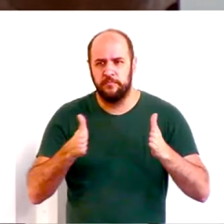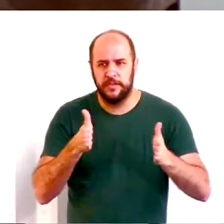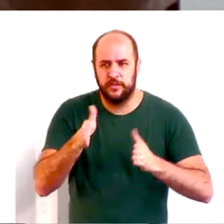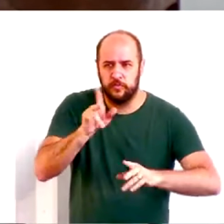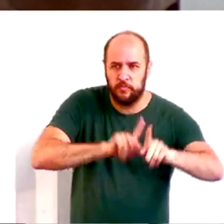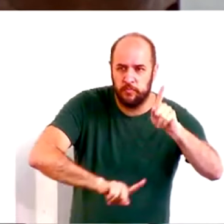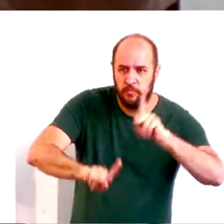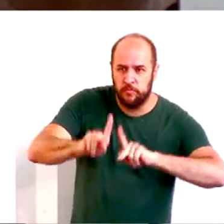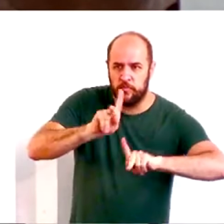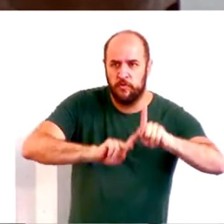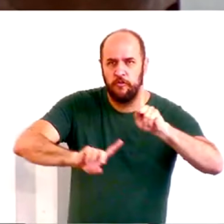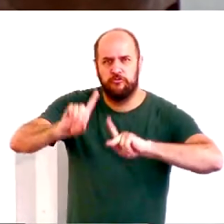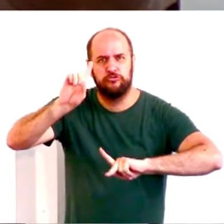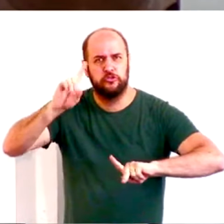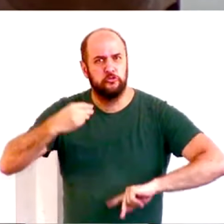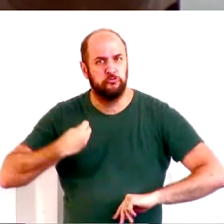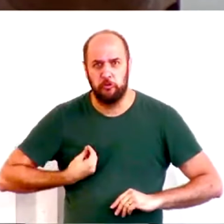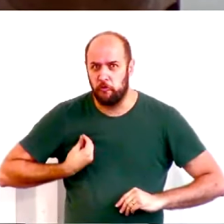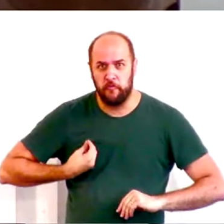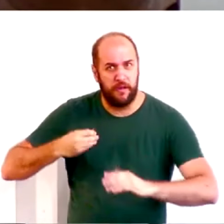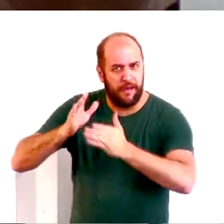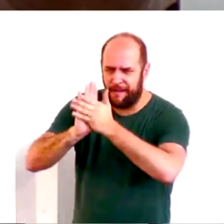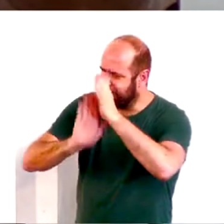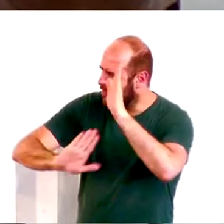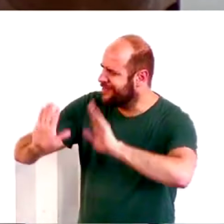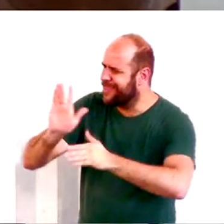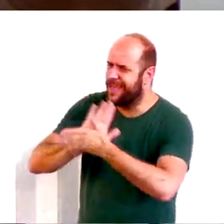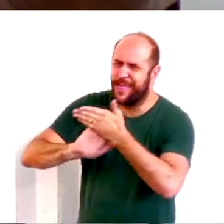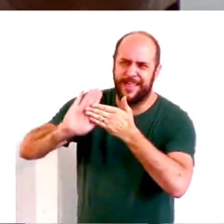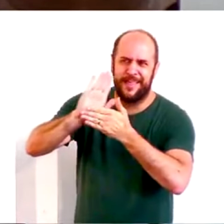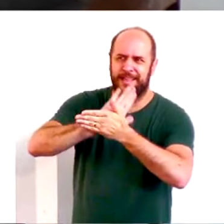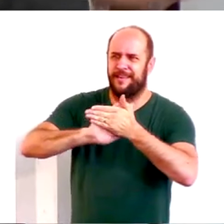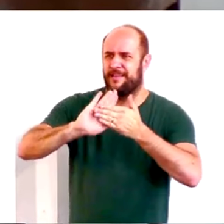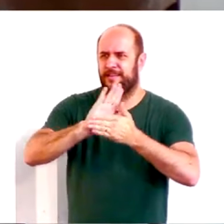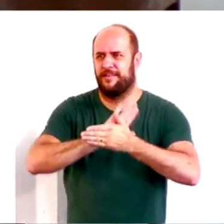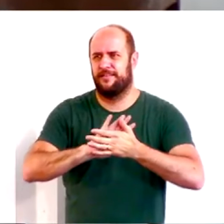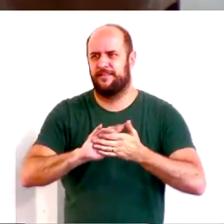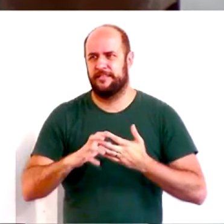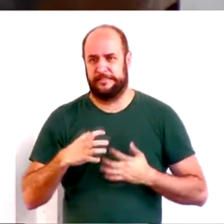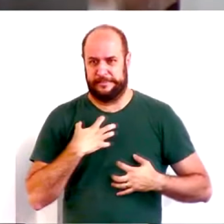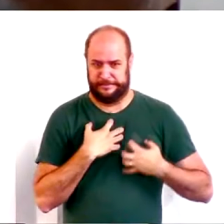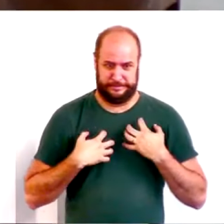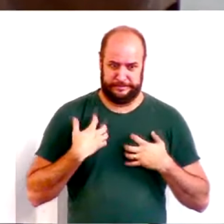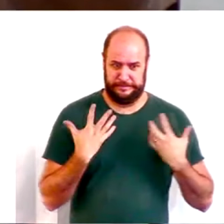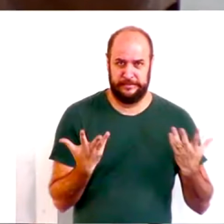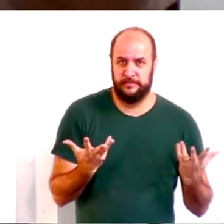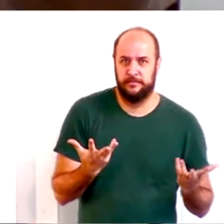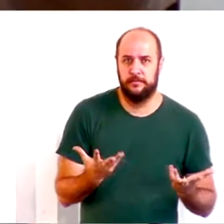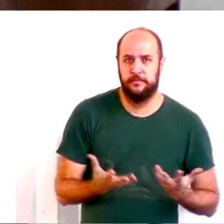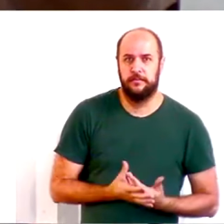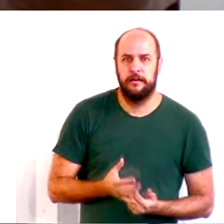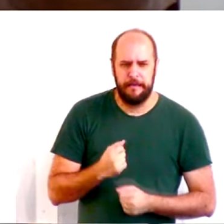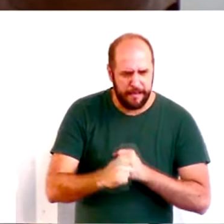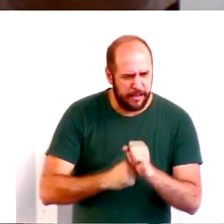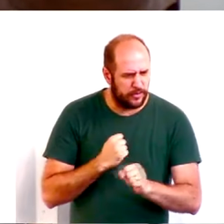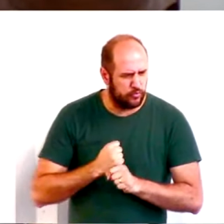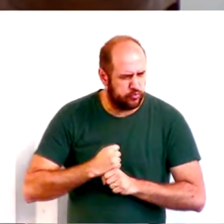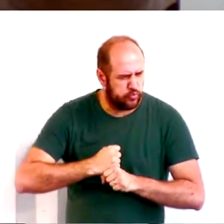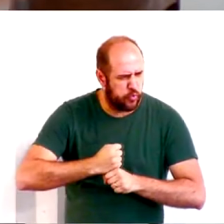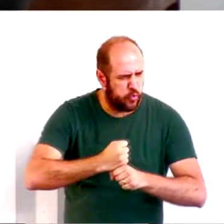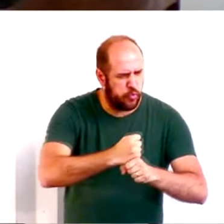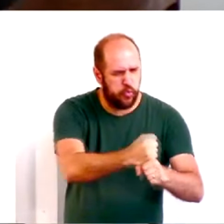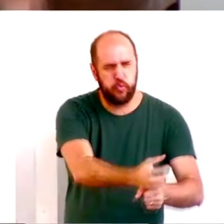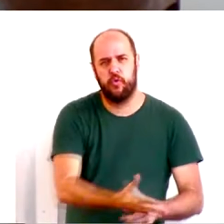vivia para Deus adorando os anos estavam se passando Mas o que o povo estava fazendo ao longo dos anos